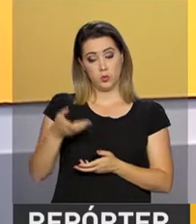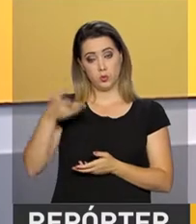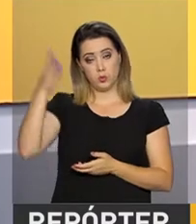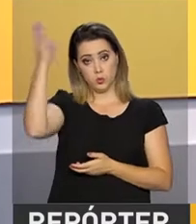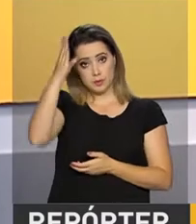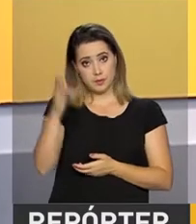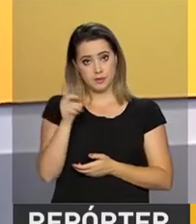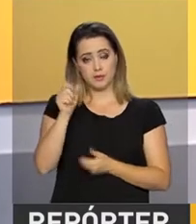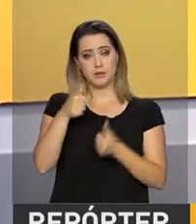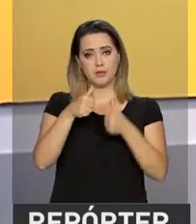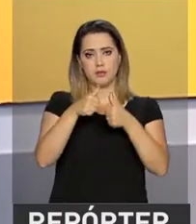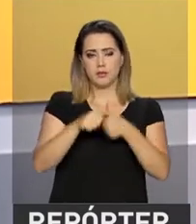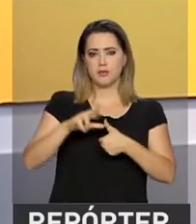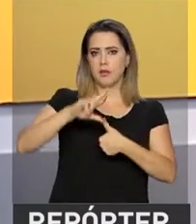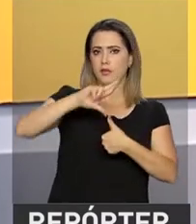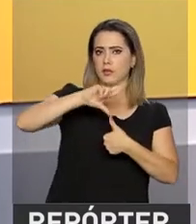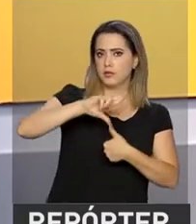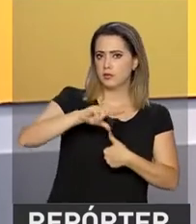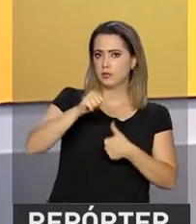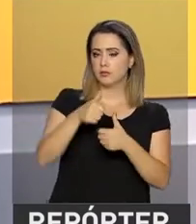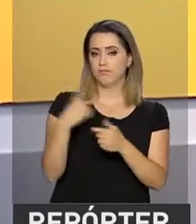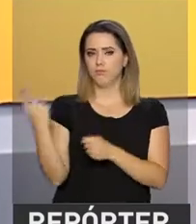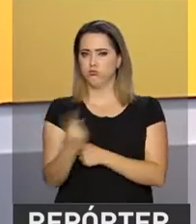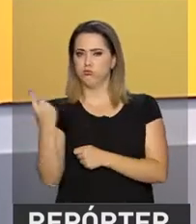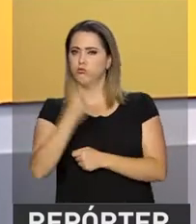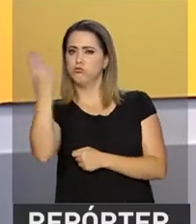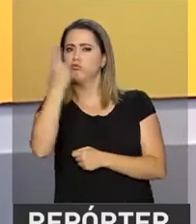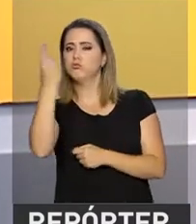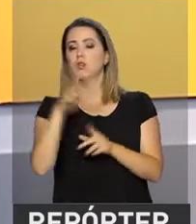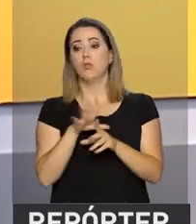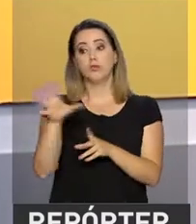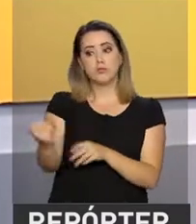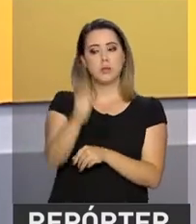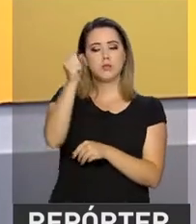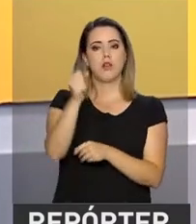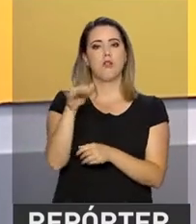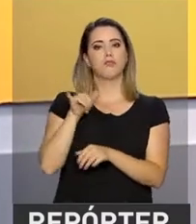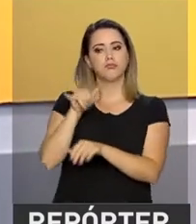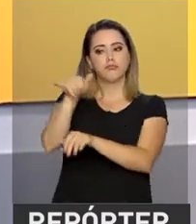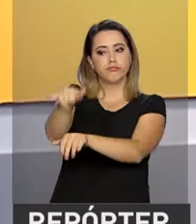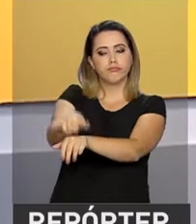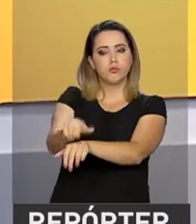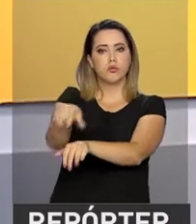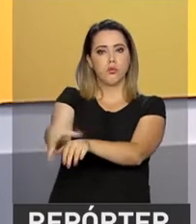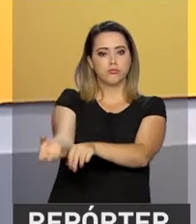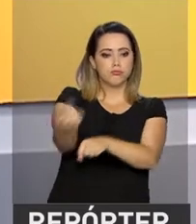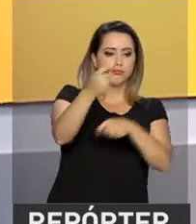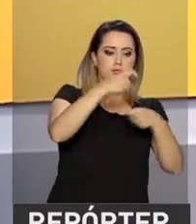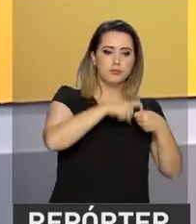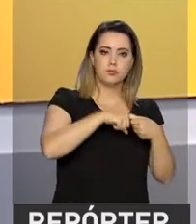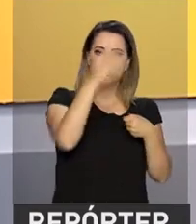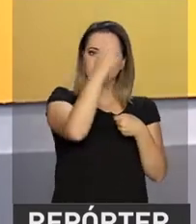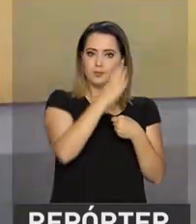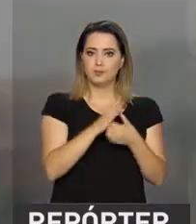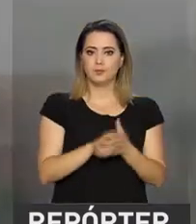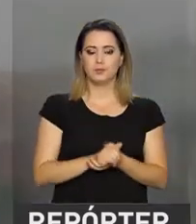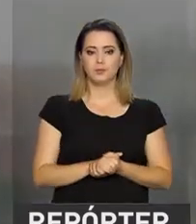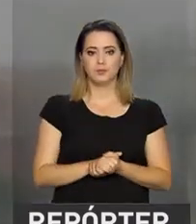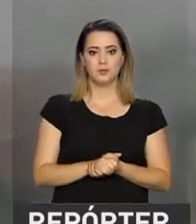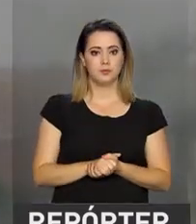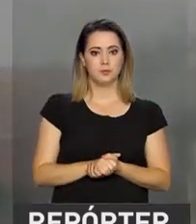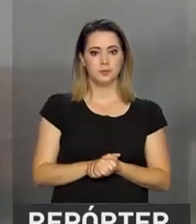Caribe durante a passagem do furacão Irma foram resgatados por um avião das Forças Armadas e já estão de volta ao país.